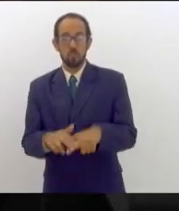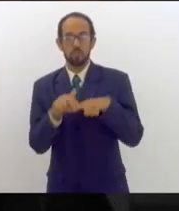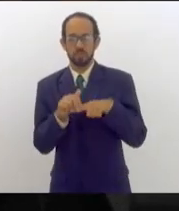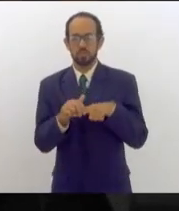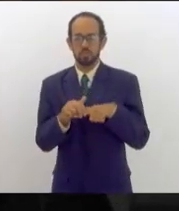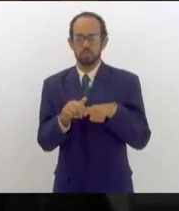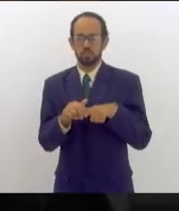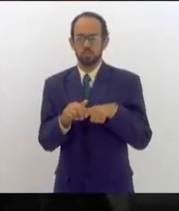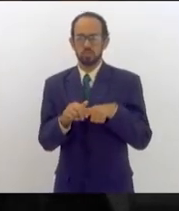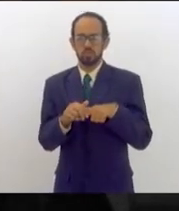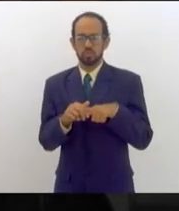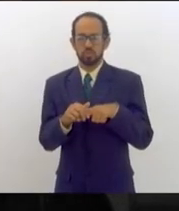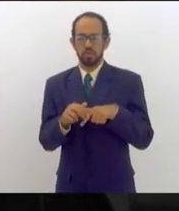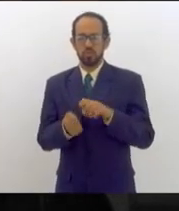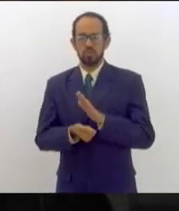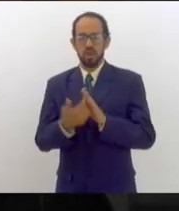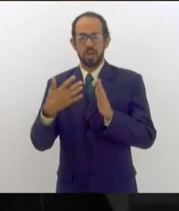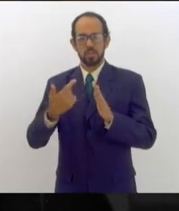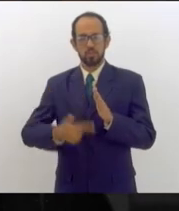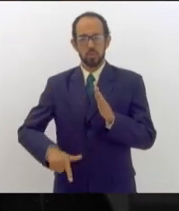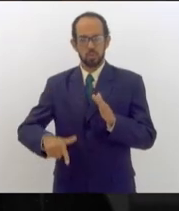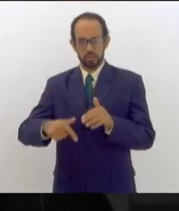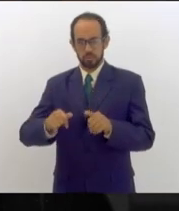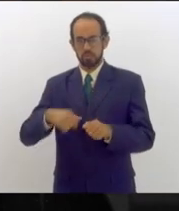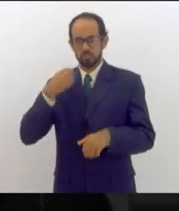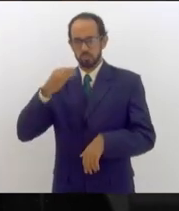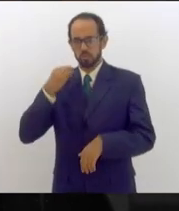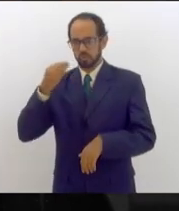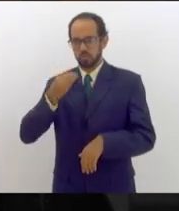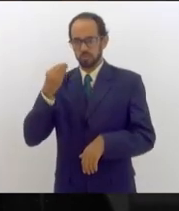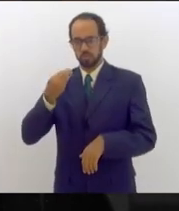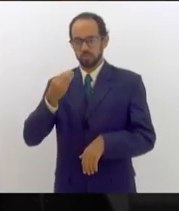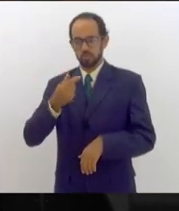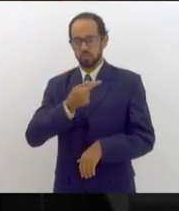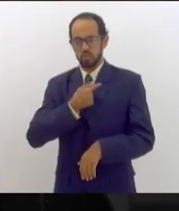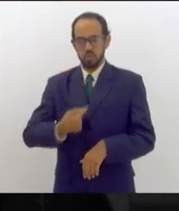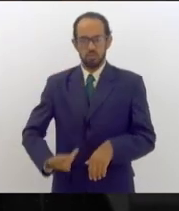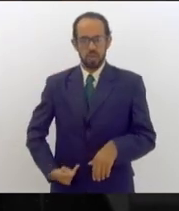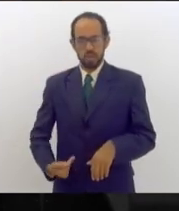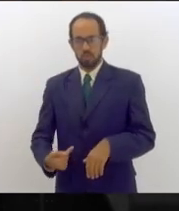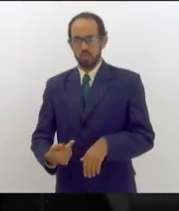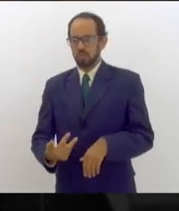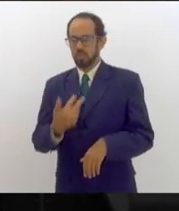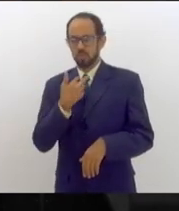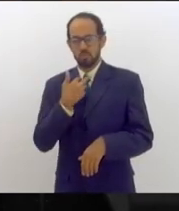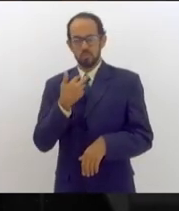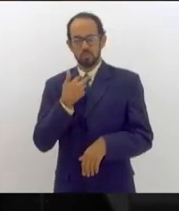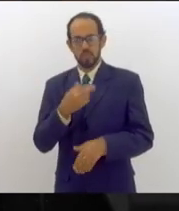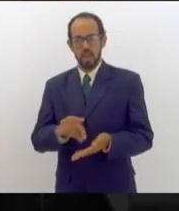dentre outras razões que o governo não podia assinar